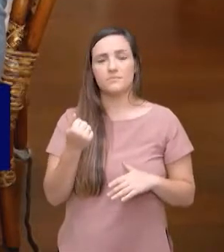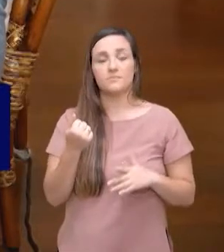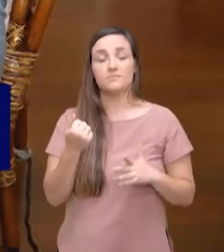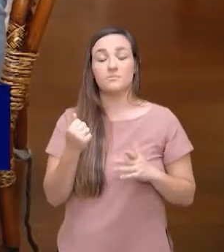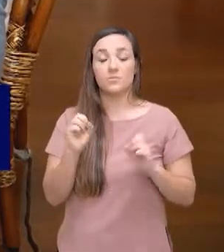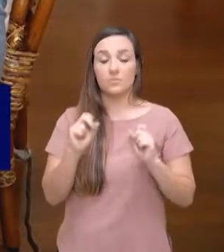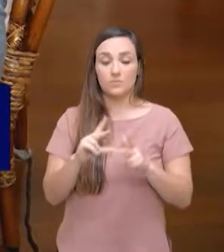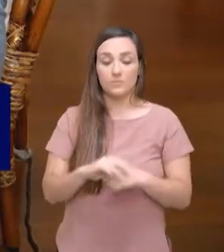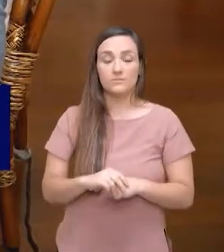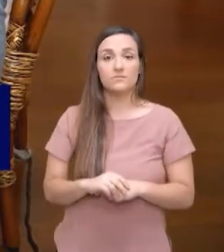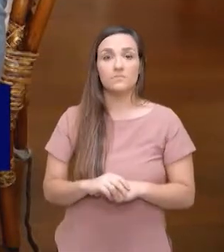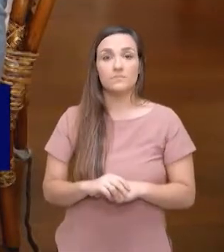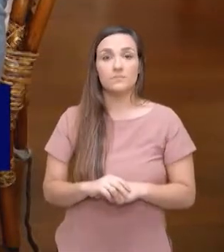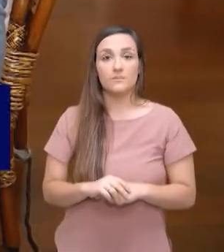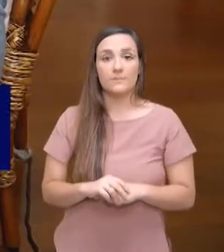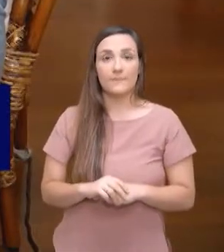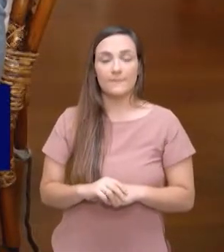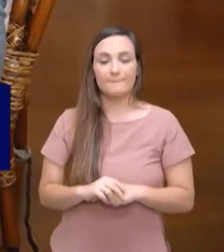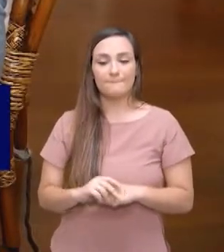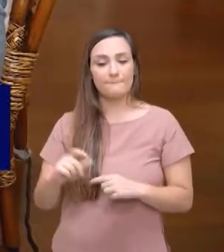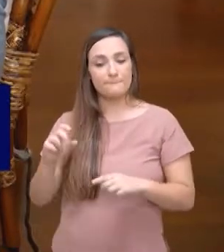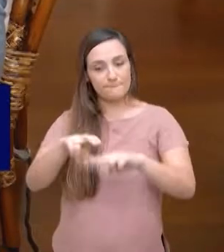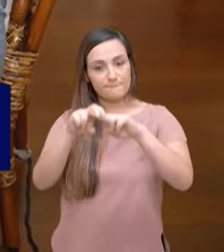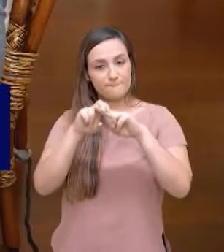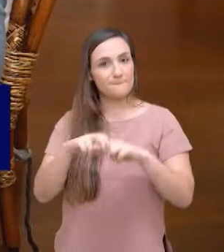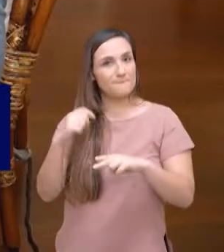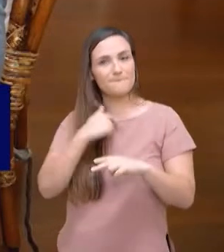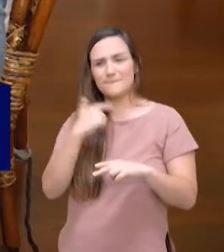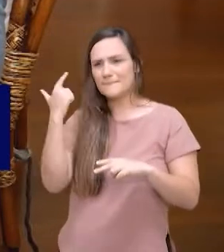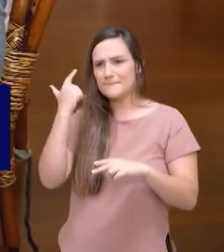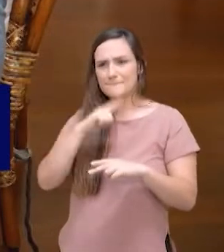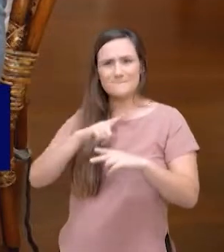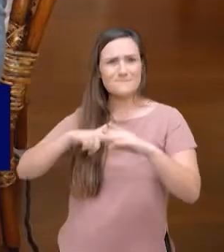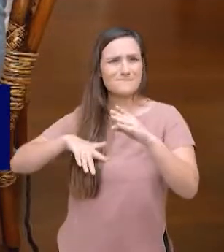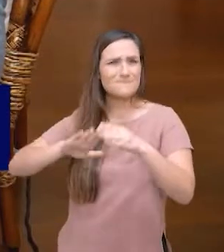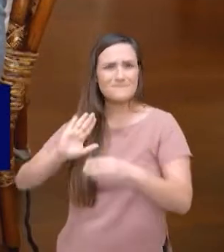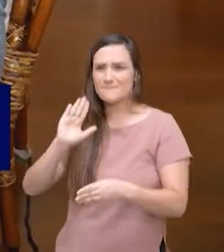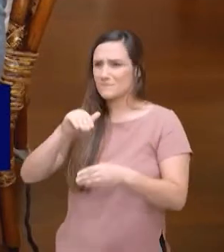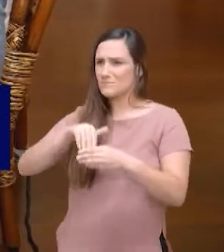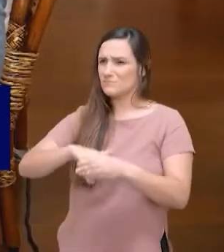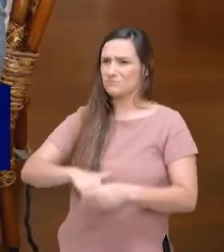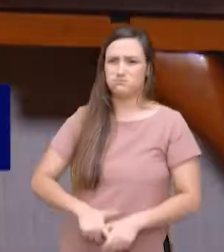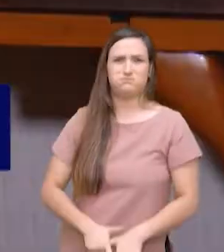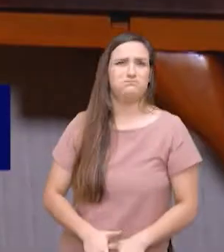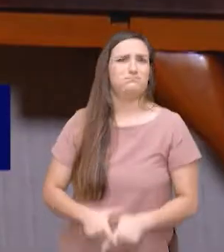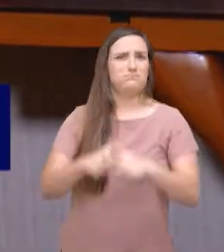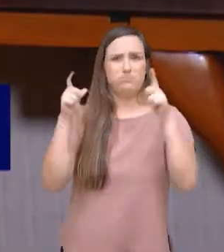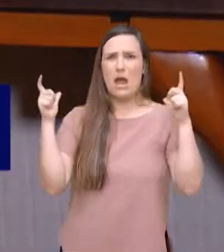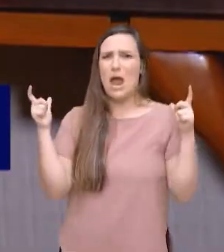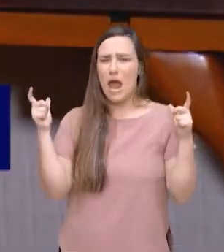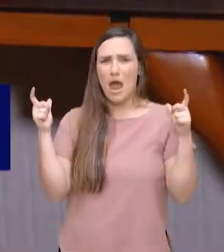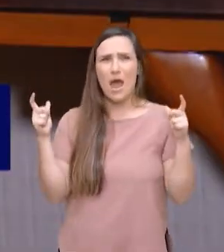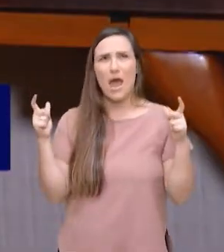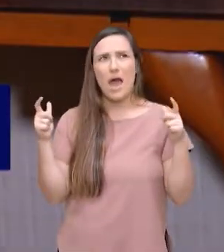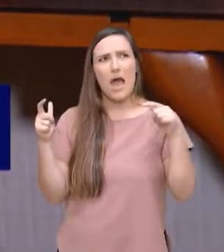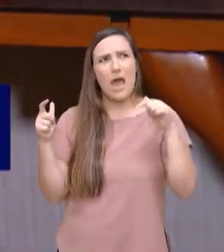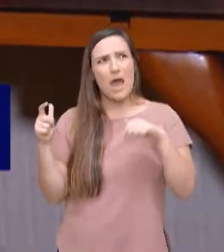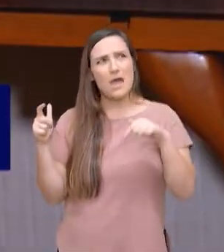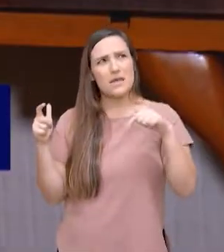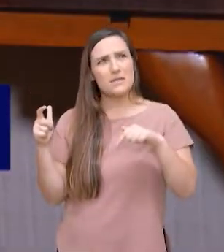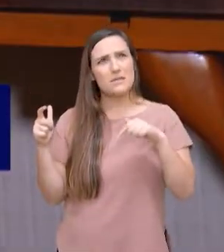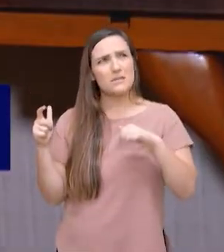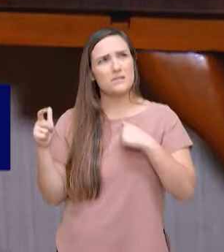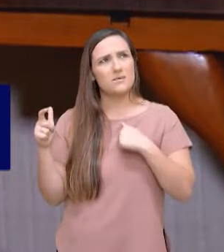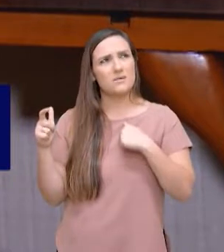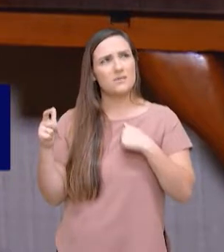E o grupo da UDN deu-me uma votação, à época, expressiva. Aqui eu tive, naquela